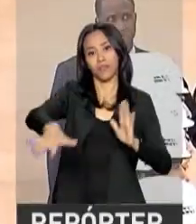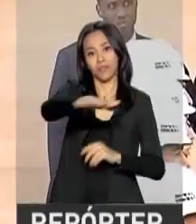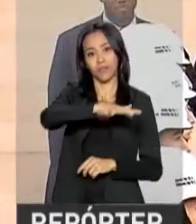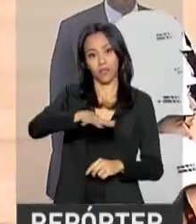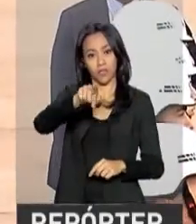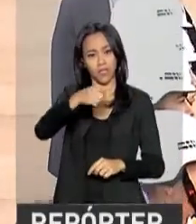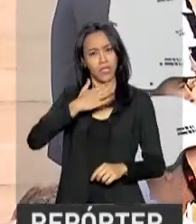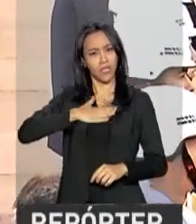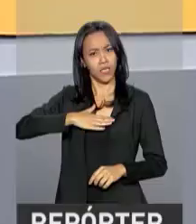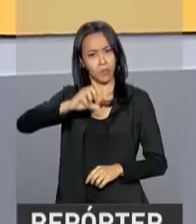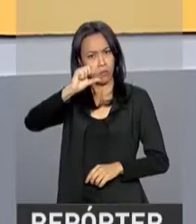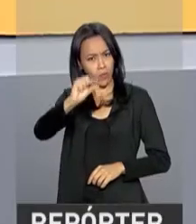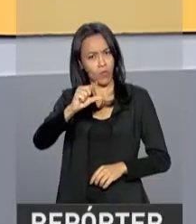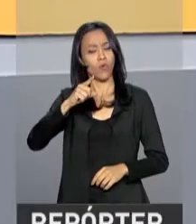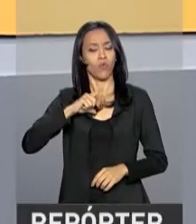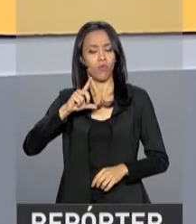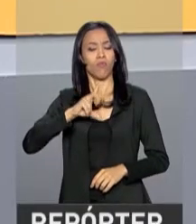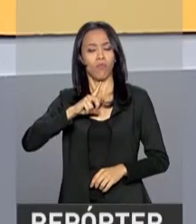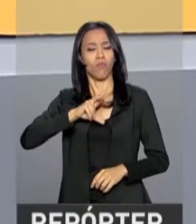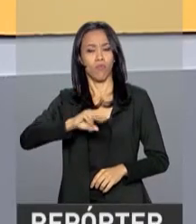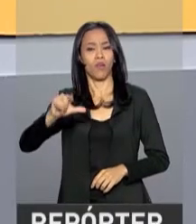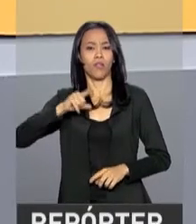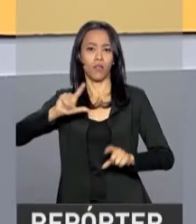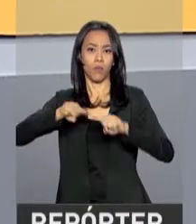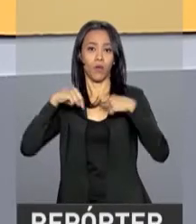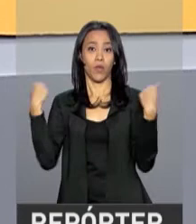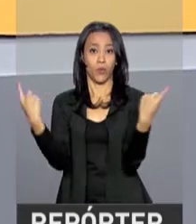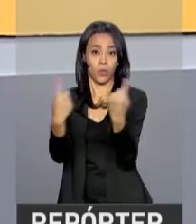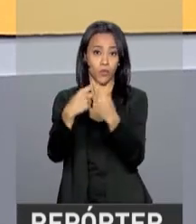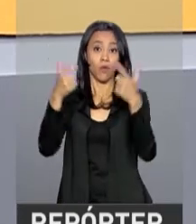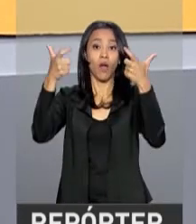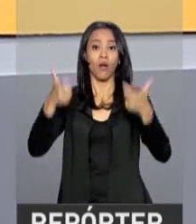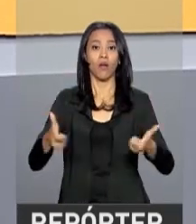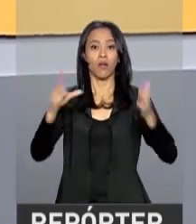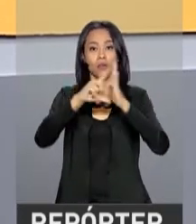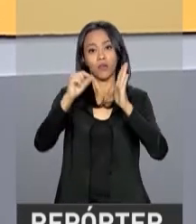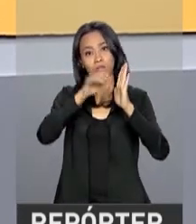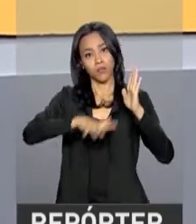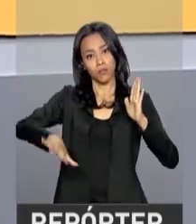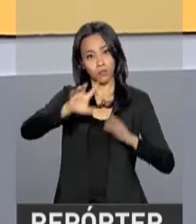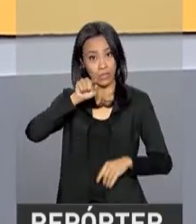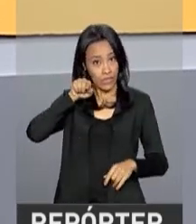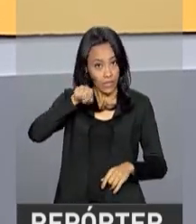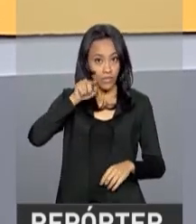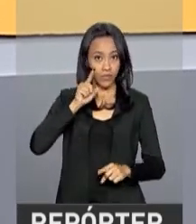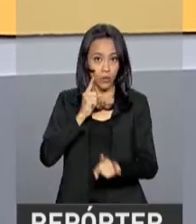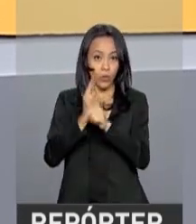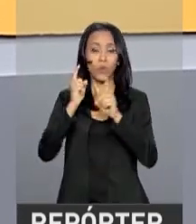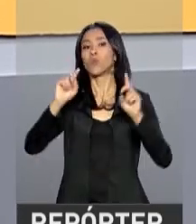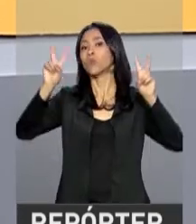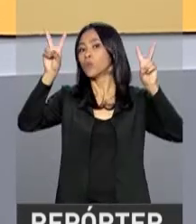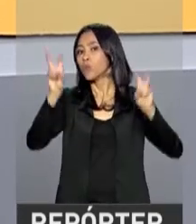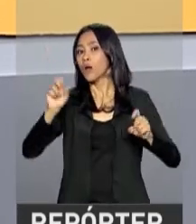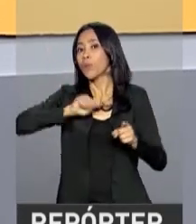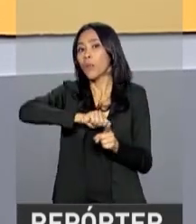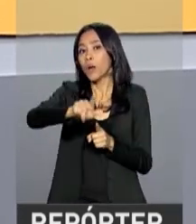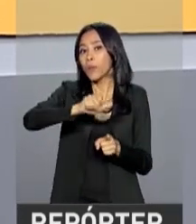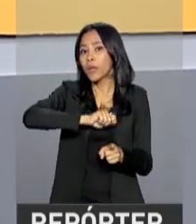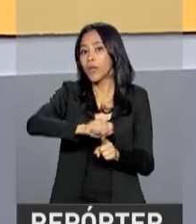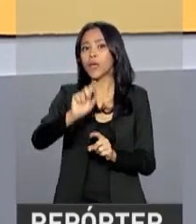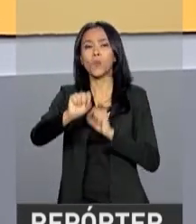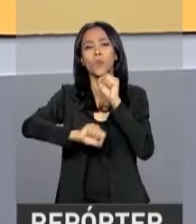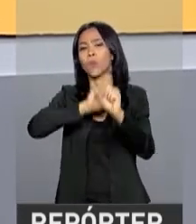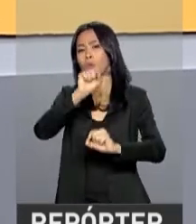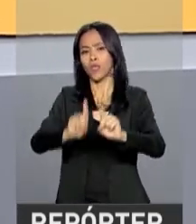pouco ele se reúne com o presidente michel temer no palácio do planalto neste encontro eles devem falar sobre o aluguel da base de lançamento de foguetes